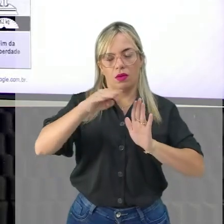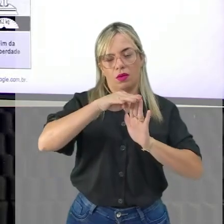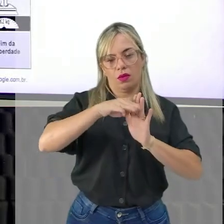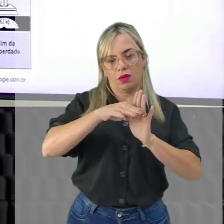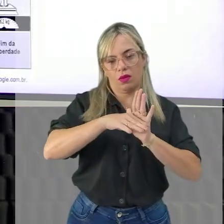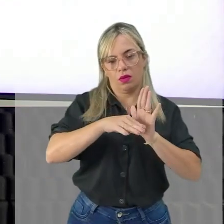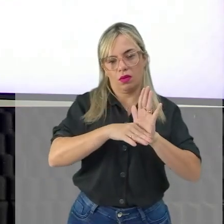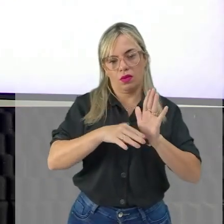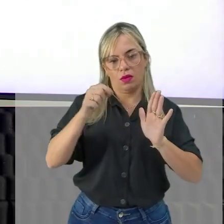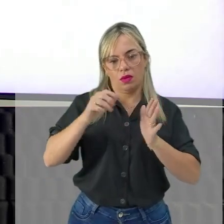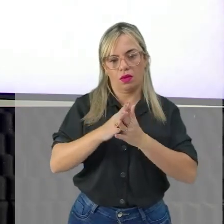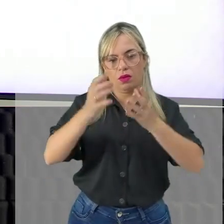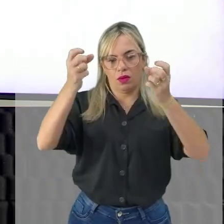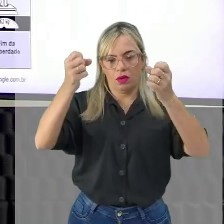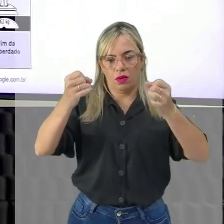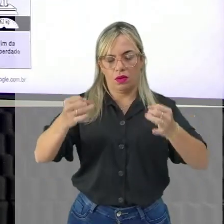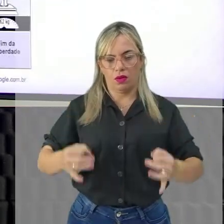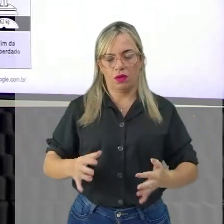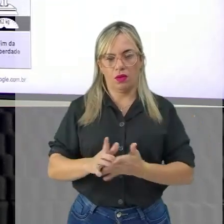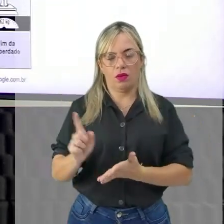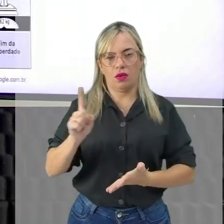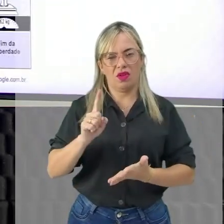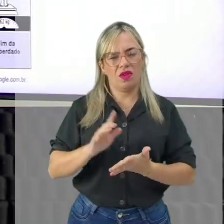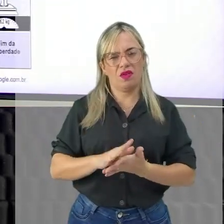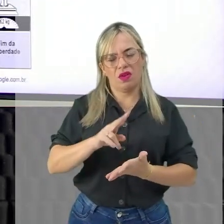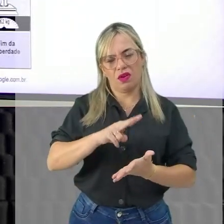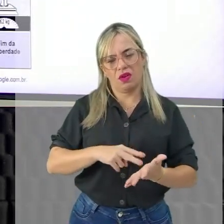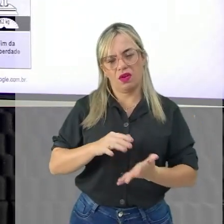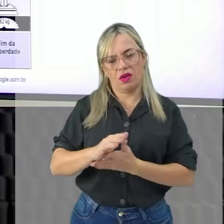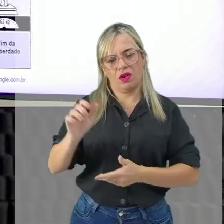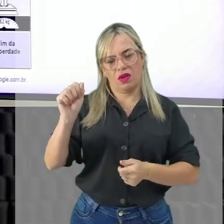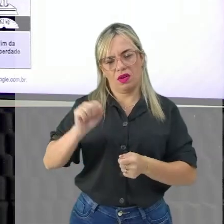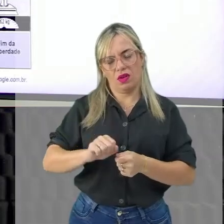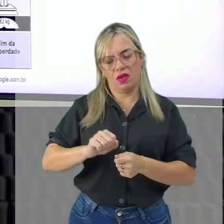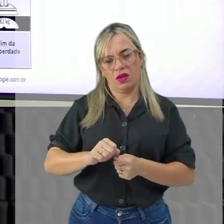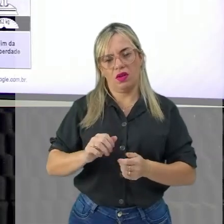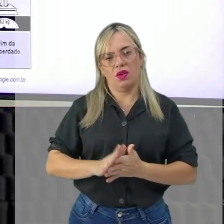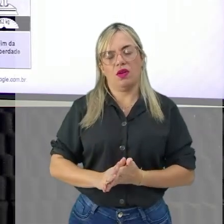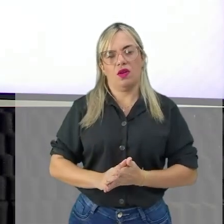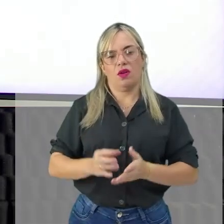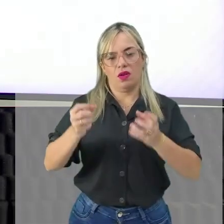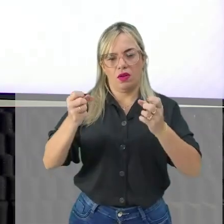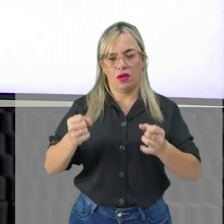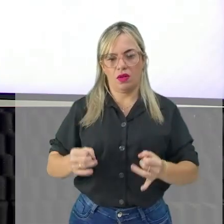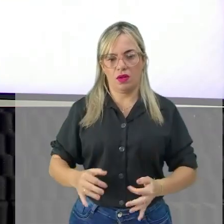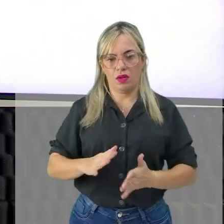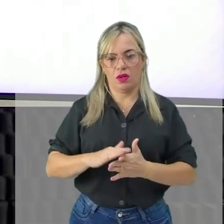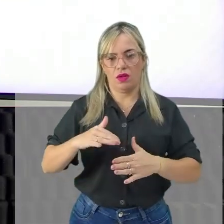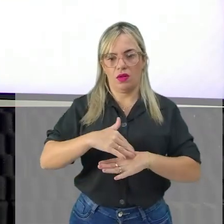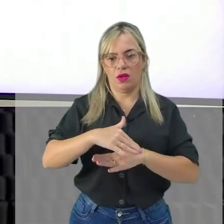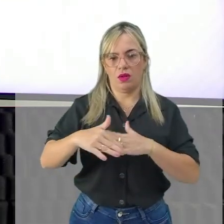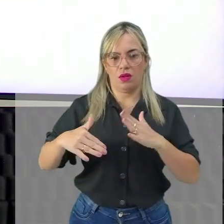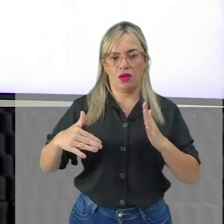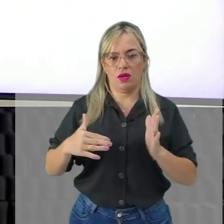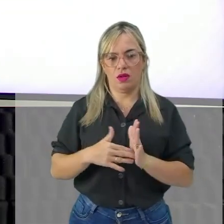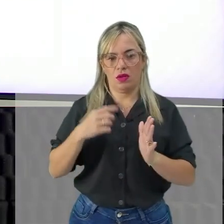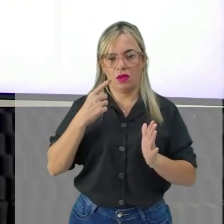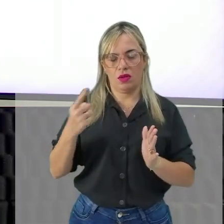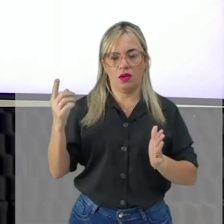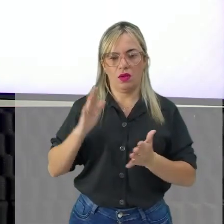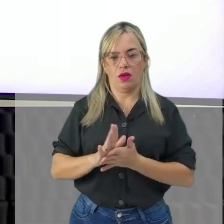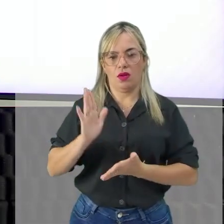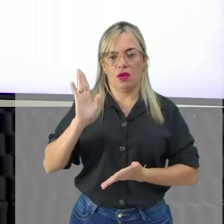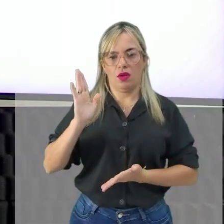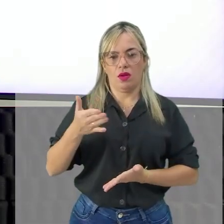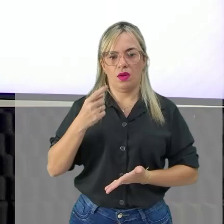do quadro, né? Então, a gente nem vai ler, porque a gente já fez essa passagem aqui no quadro, é tudo que está descrito lá. E aí a gente já